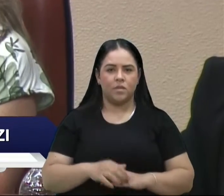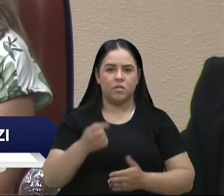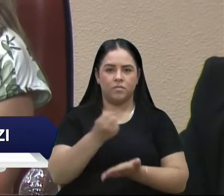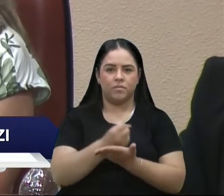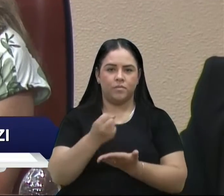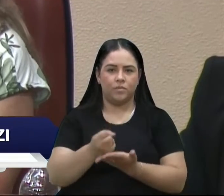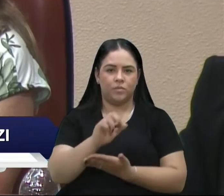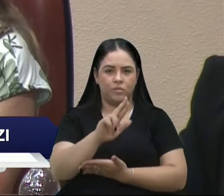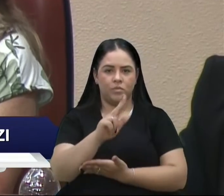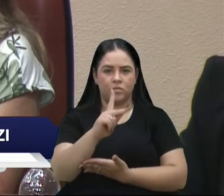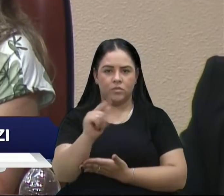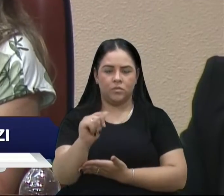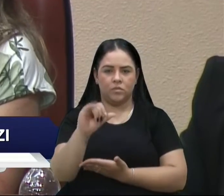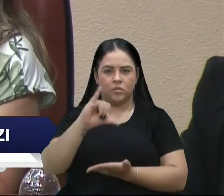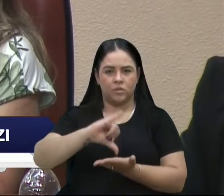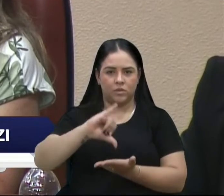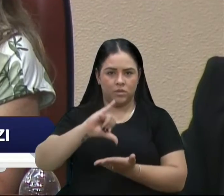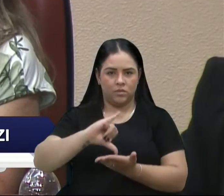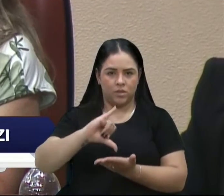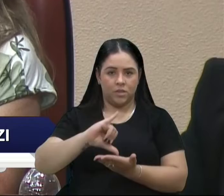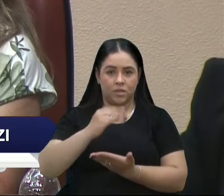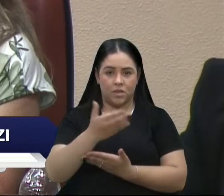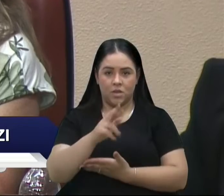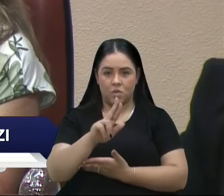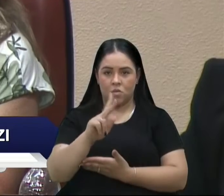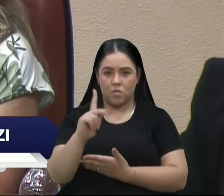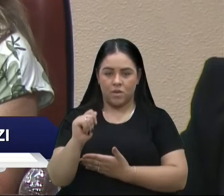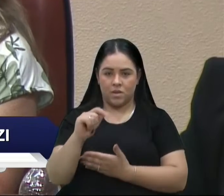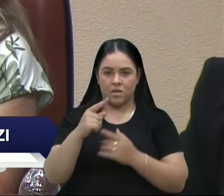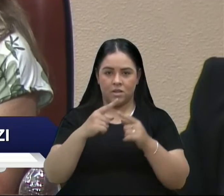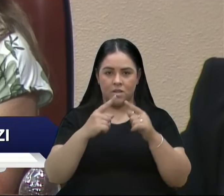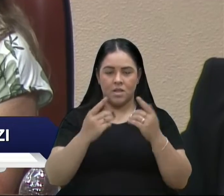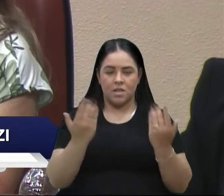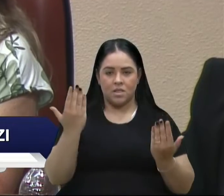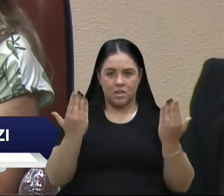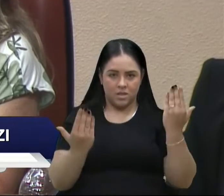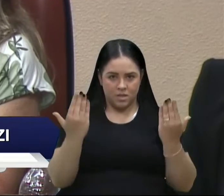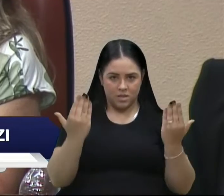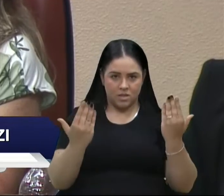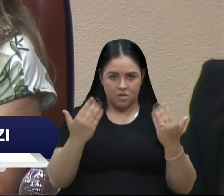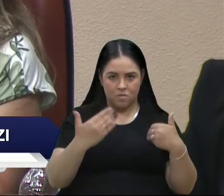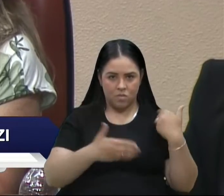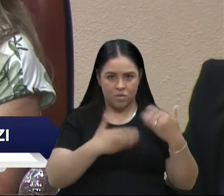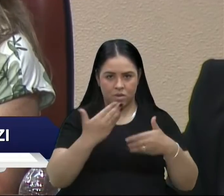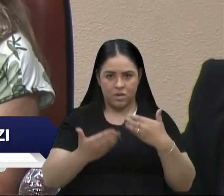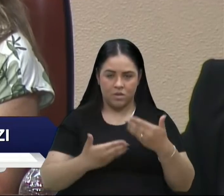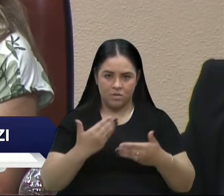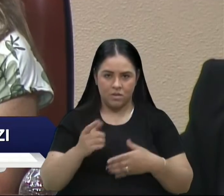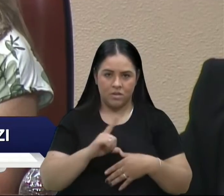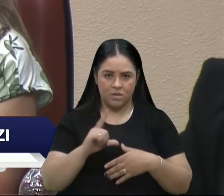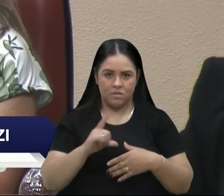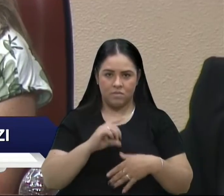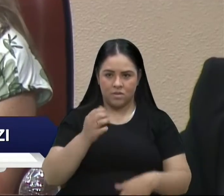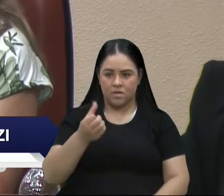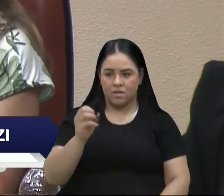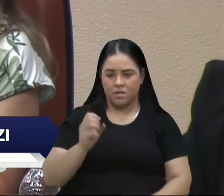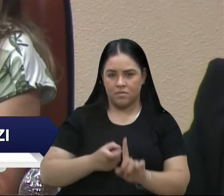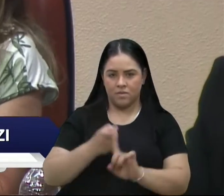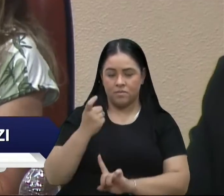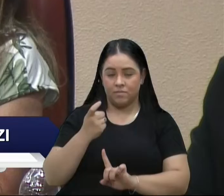UPA Central. Contrato da UPA Central, licitação, processo de licitação, ele foi habilitado por 60